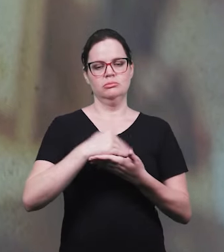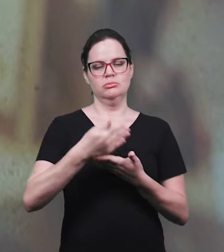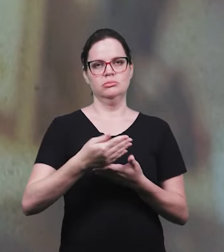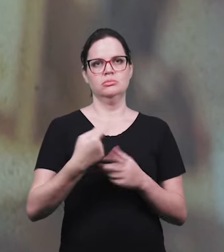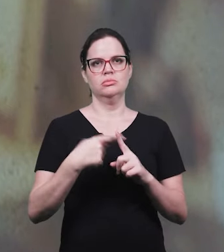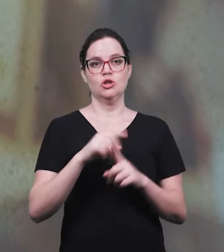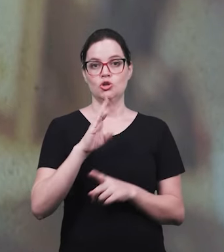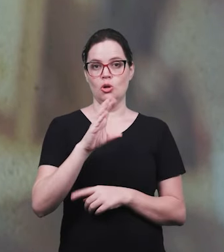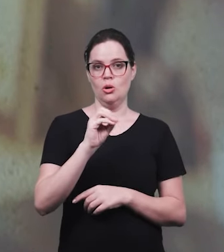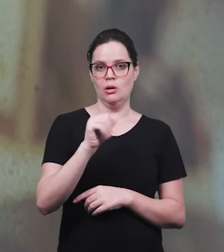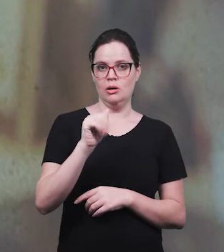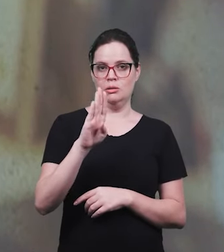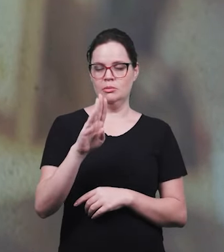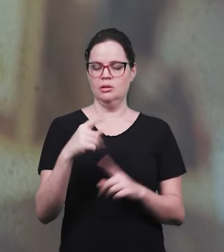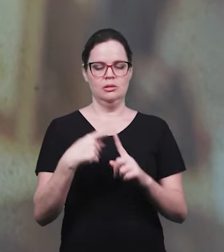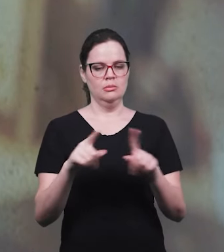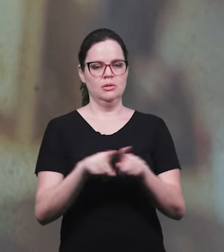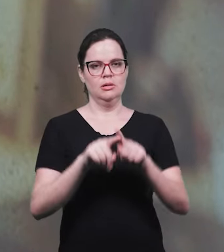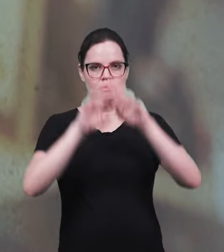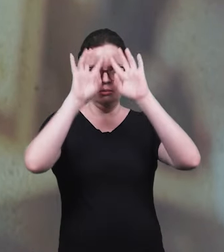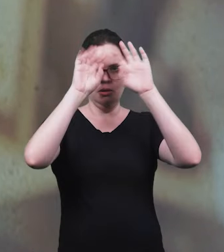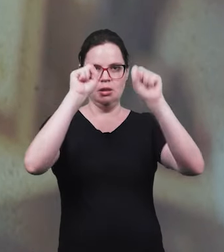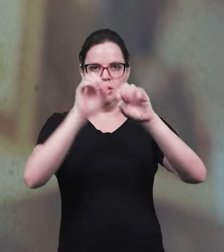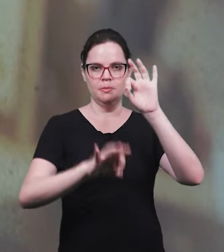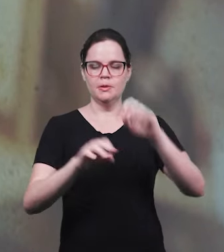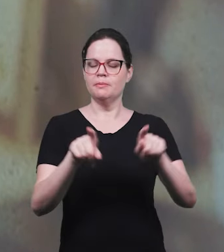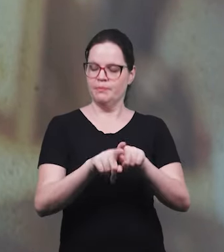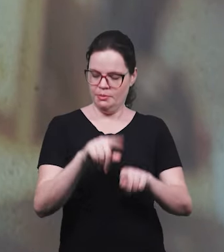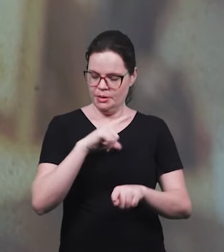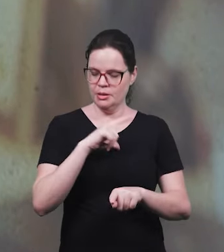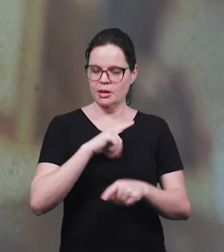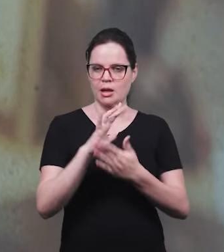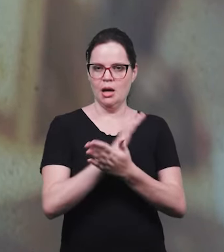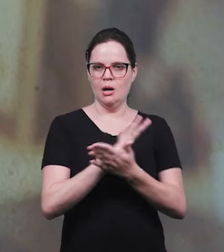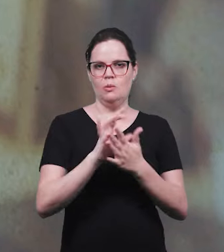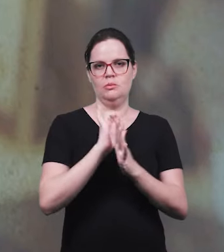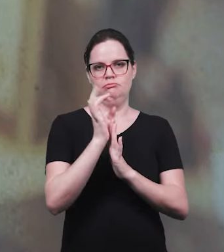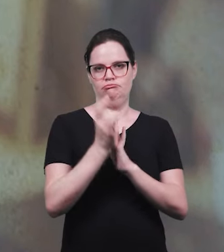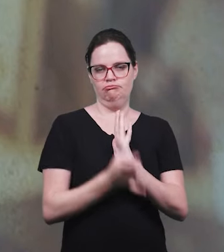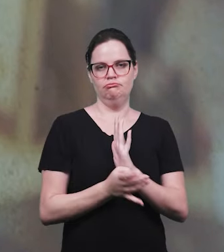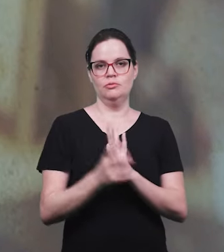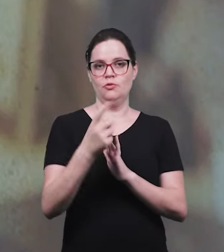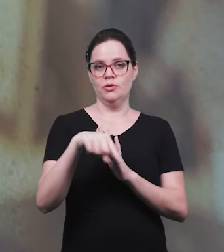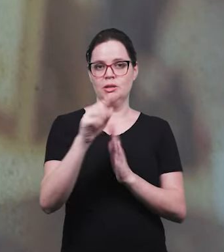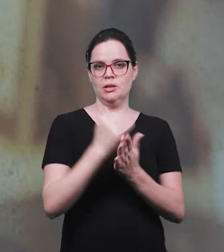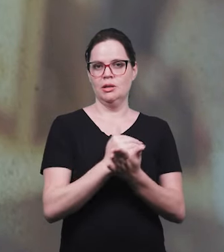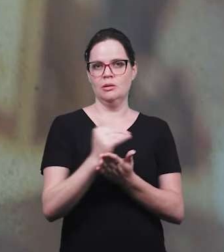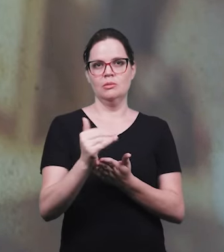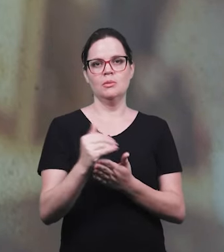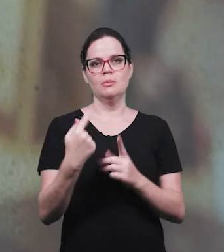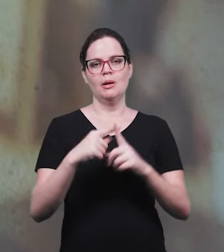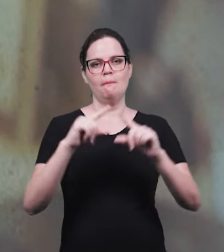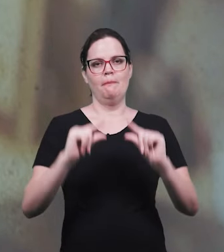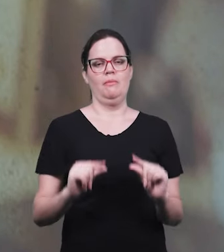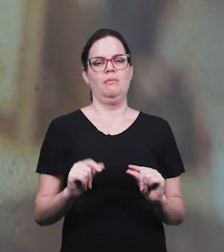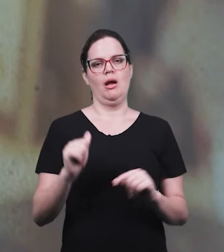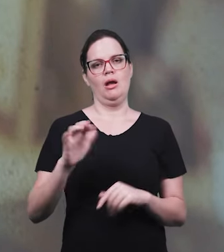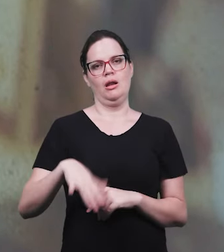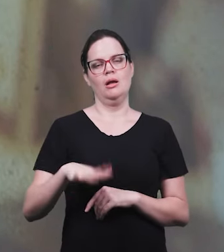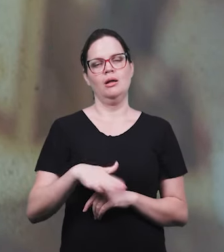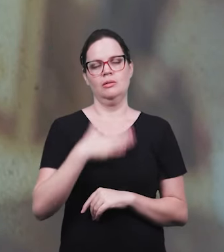OAB, mas nos tribunais existem essas salas específicas e para você que está começando, toda redução de custos. E muitas